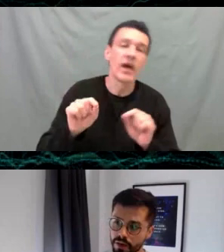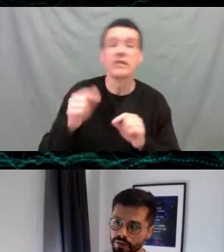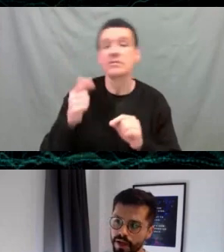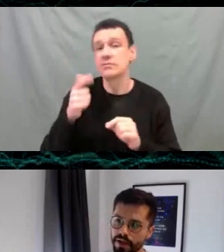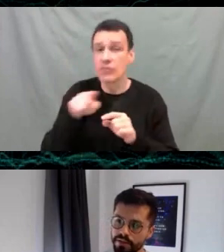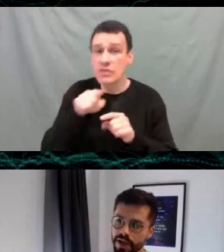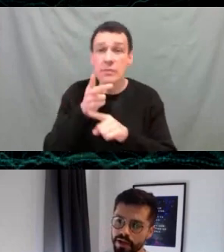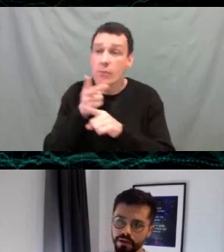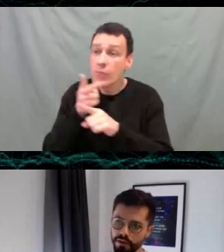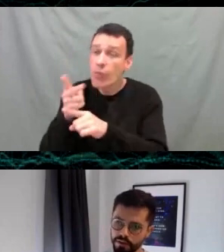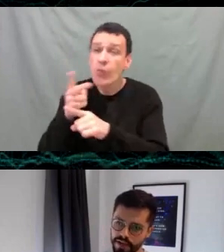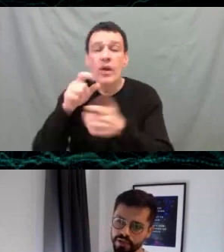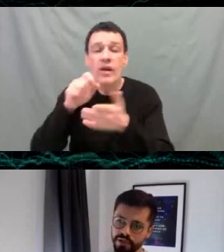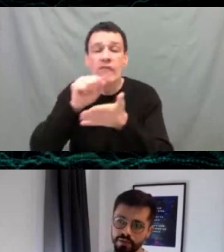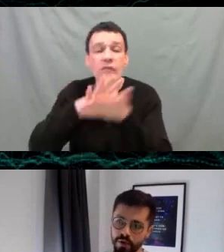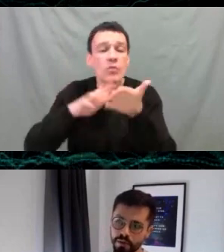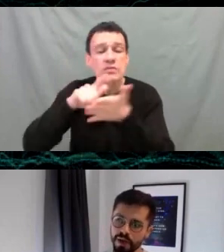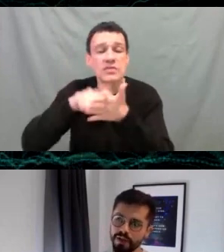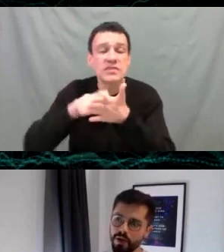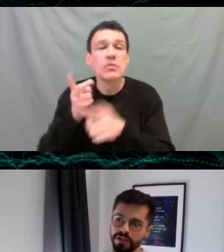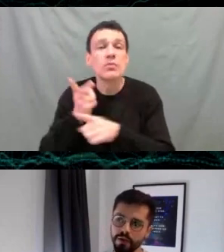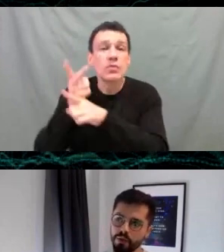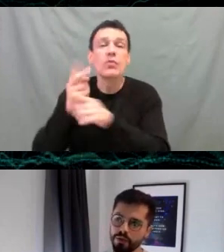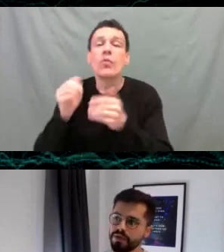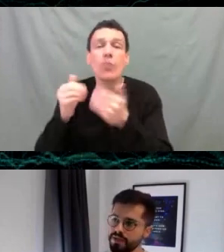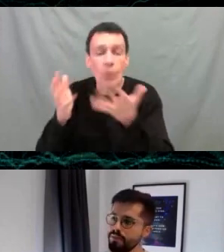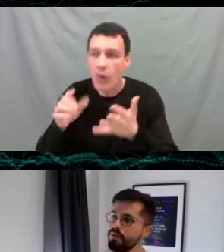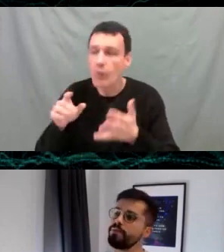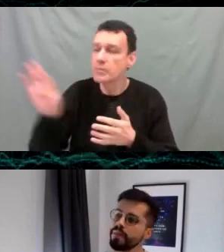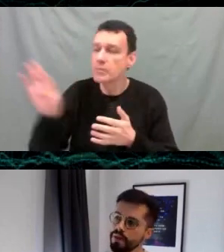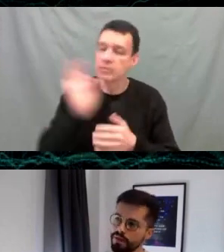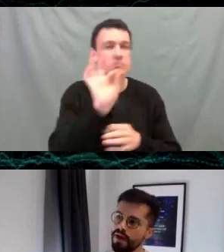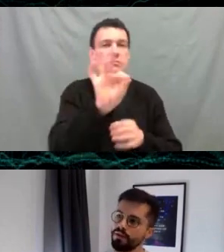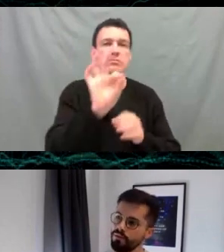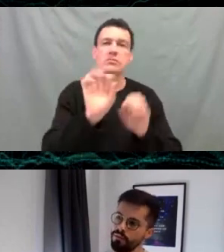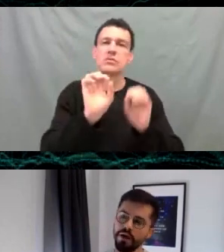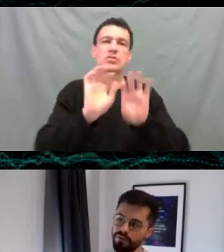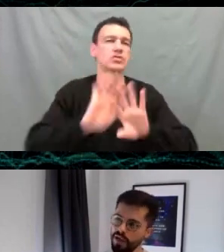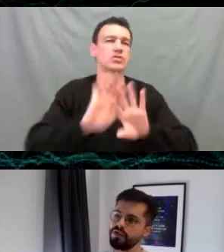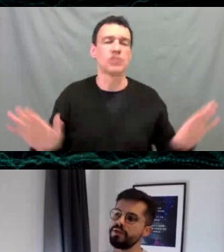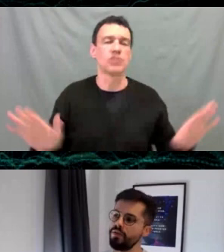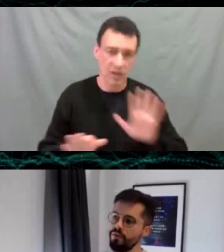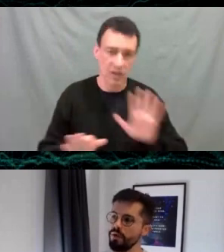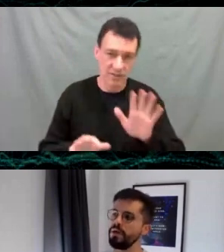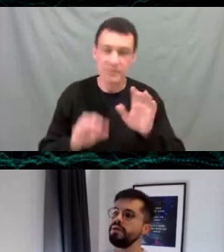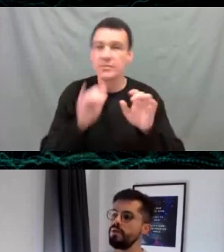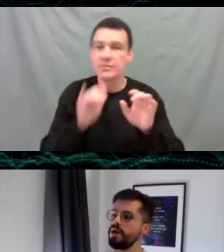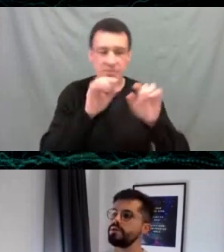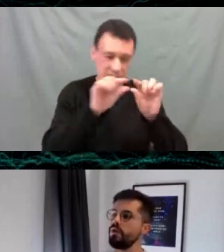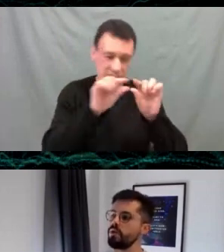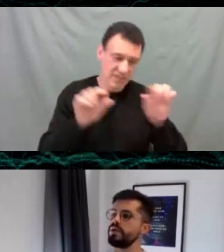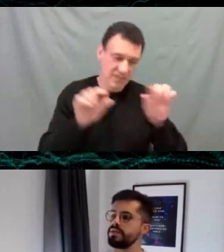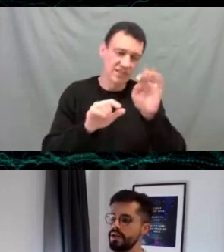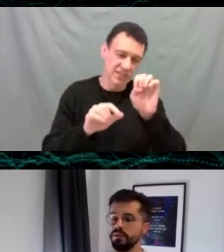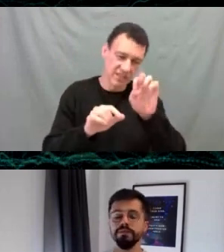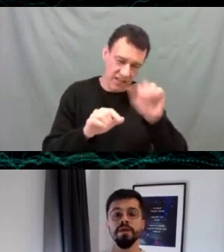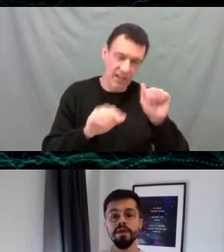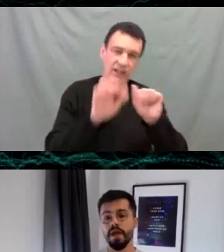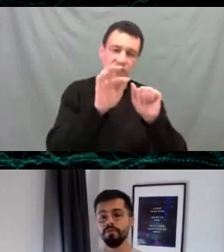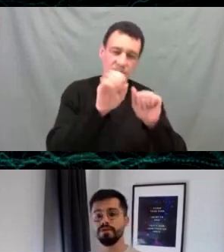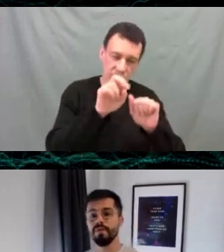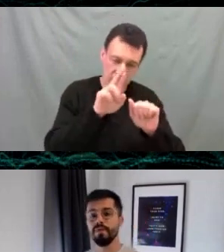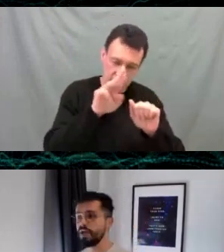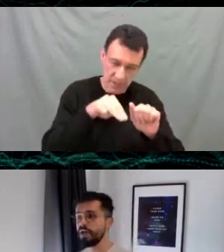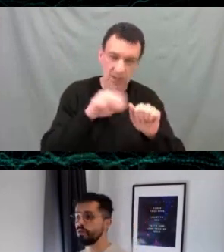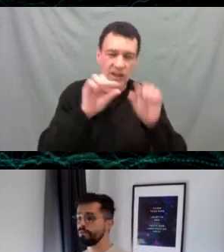nome da função que você vê que a terra até teste Terra forma a Gabriela falou desse tempo Terra teste de reforma da wspa World E